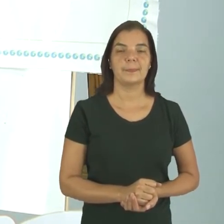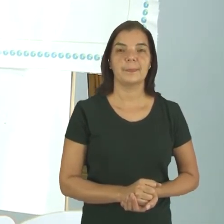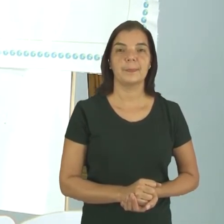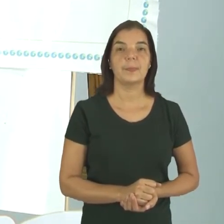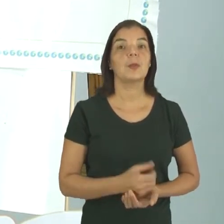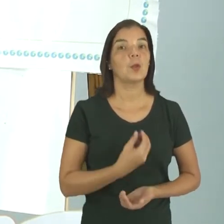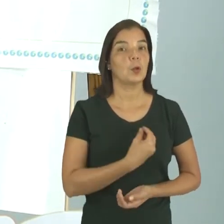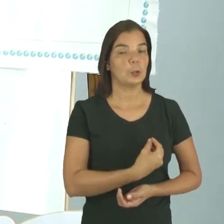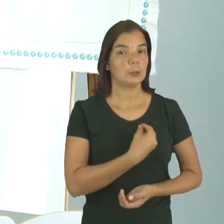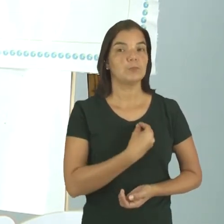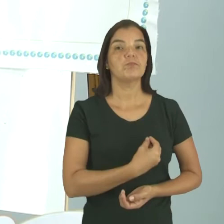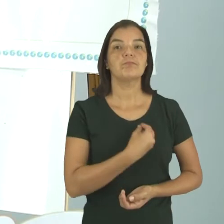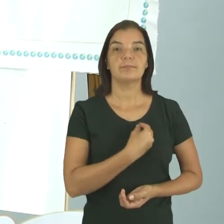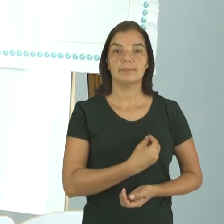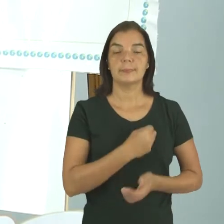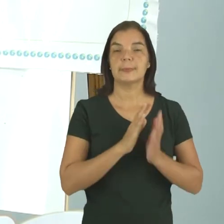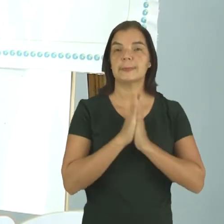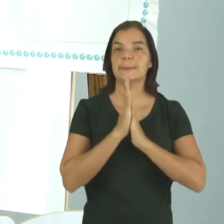Estou